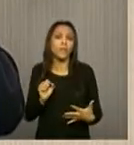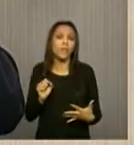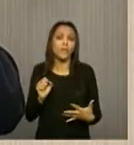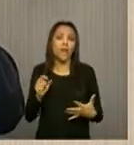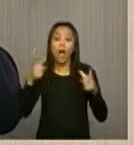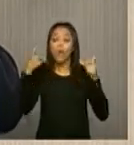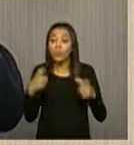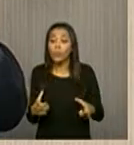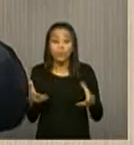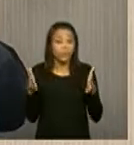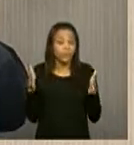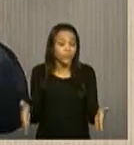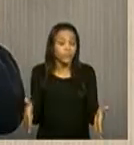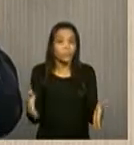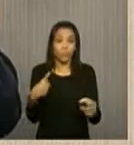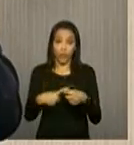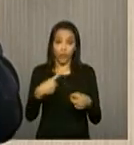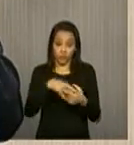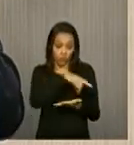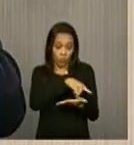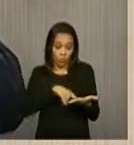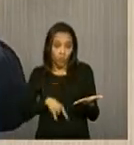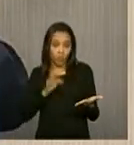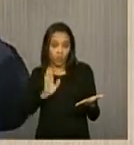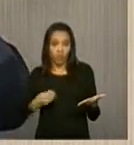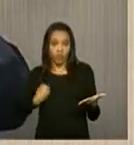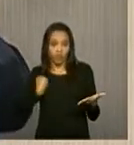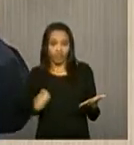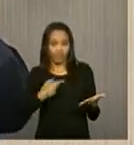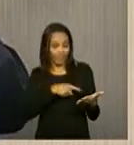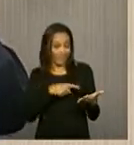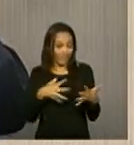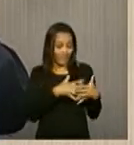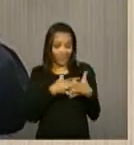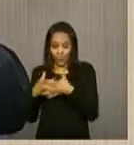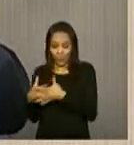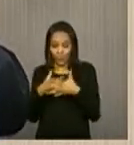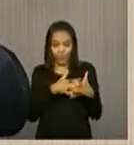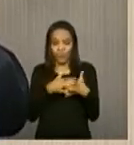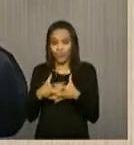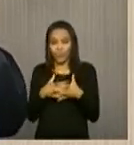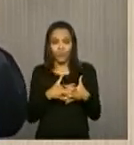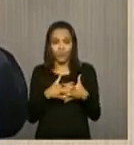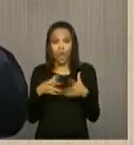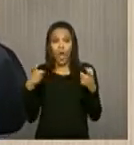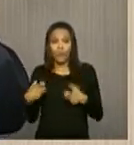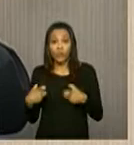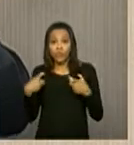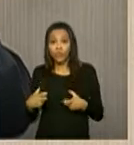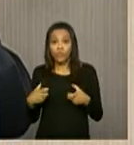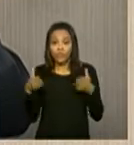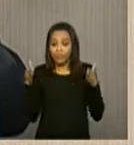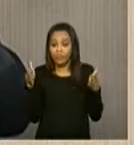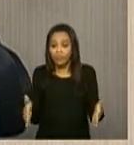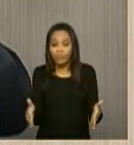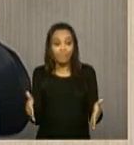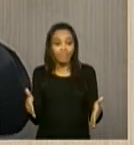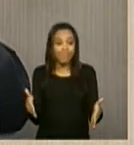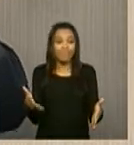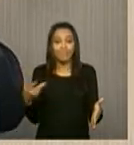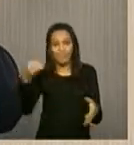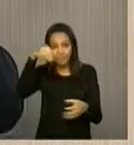sepultura já que os registros que nós tínhamos eram conflitantes em relação à posição da sepultura dentro do jazigo da